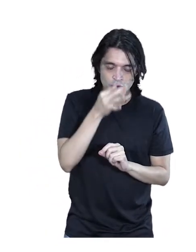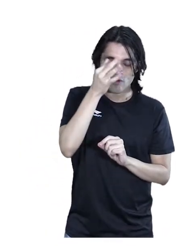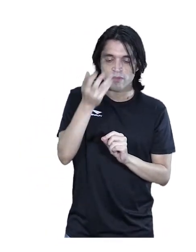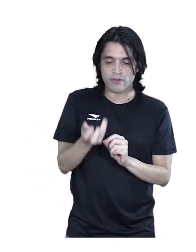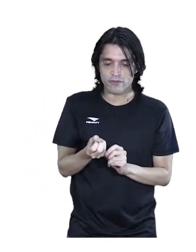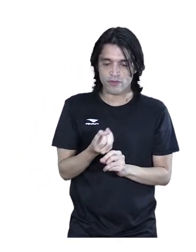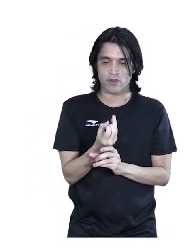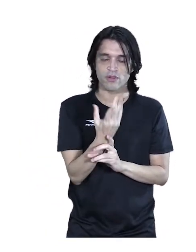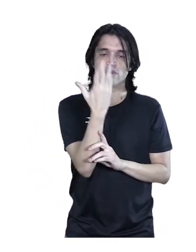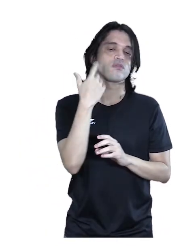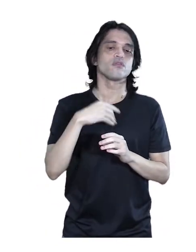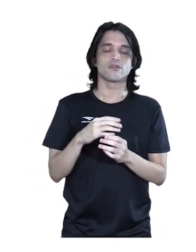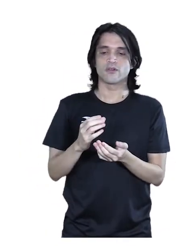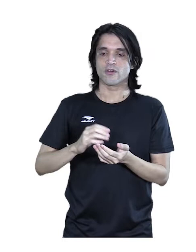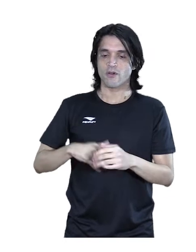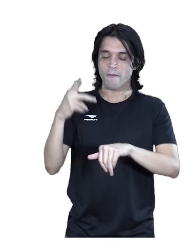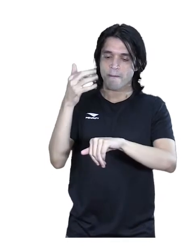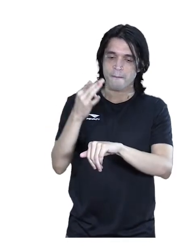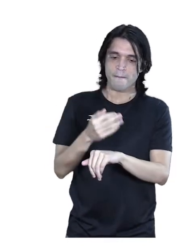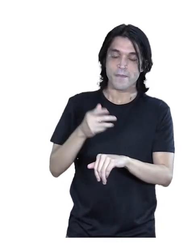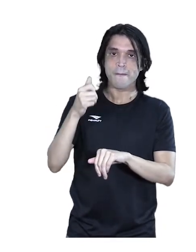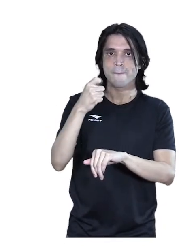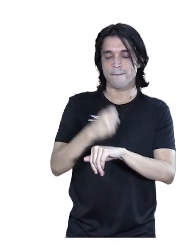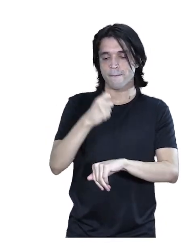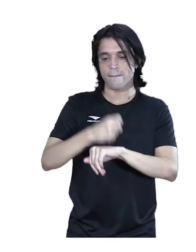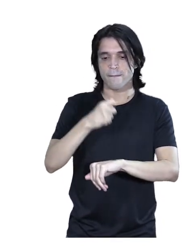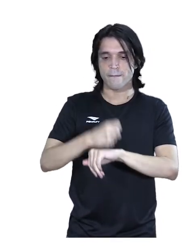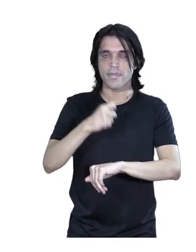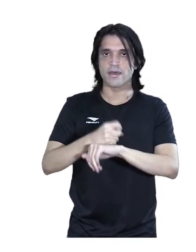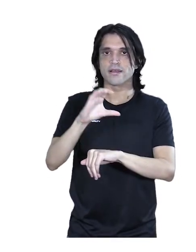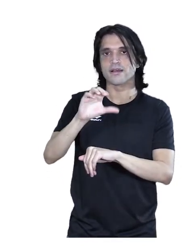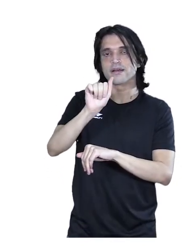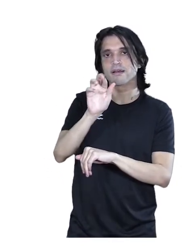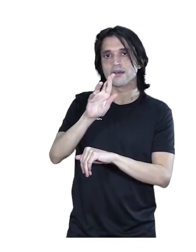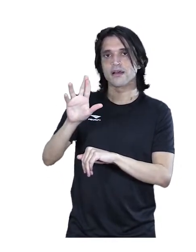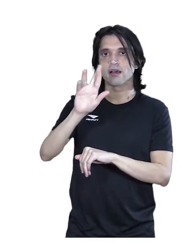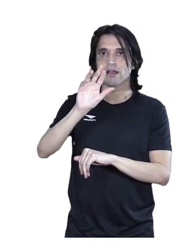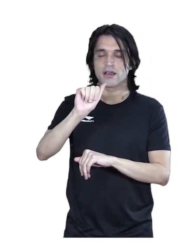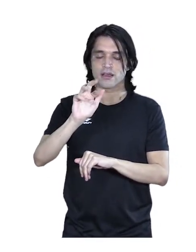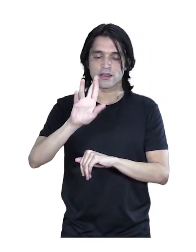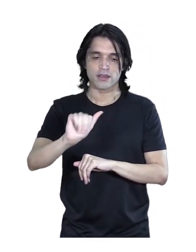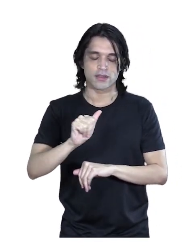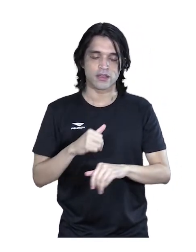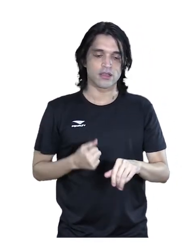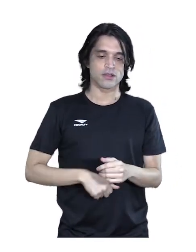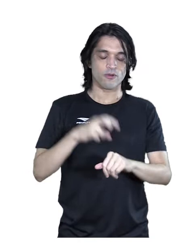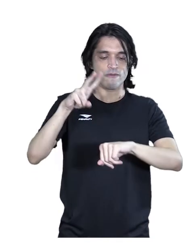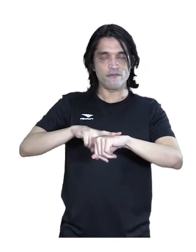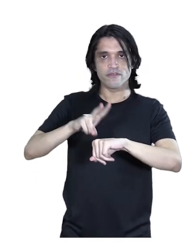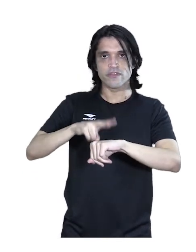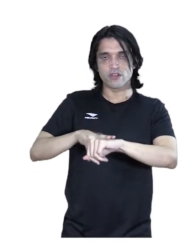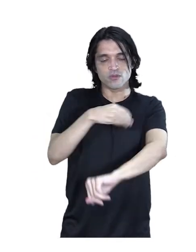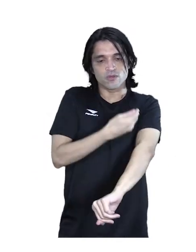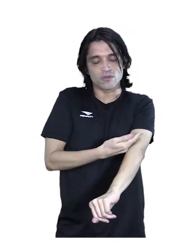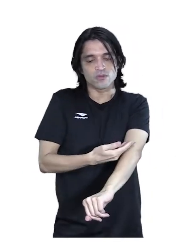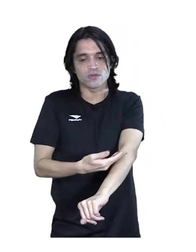de Carrara, a pedra firo. O alvo cristal, a pedra rara, o ônix prefiro. Por isso,